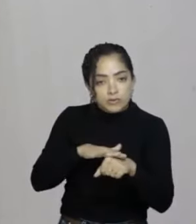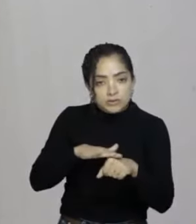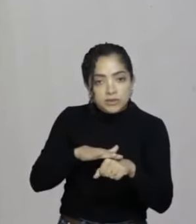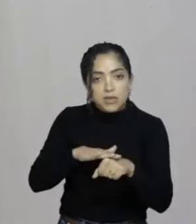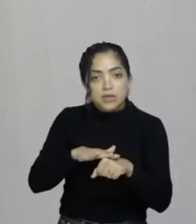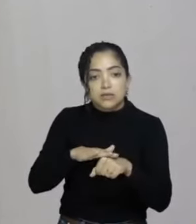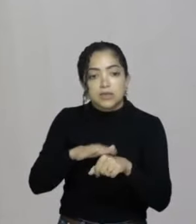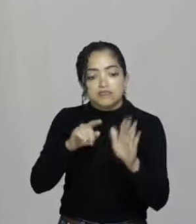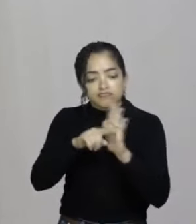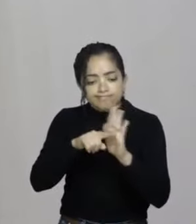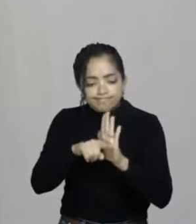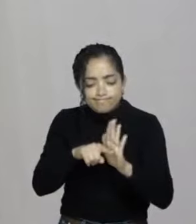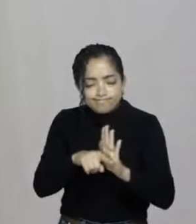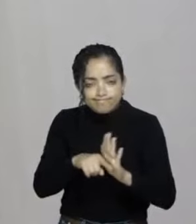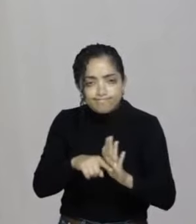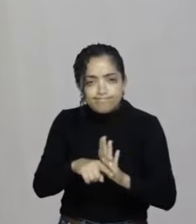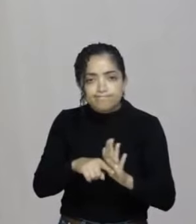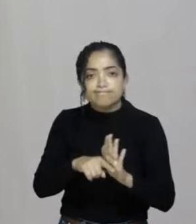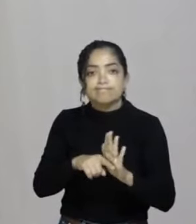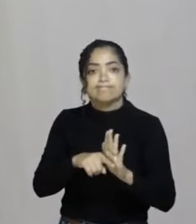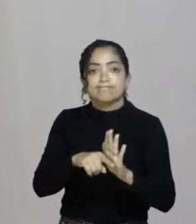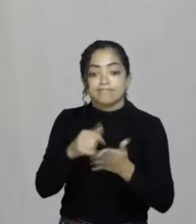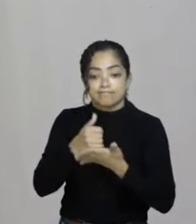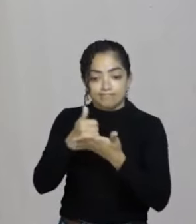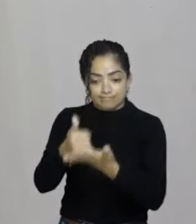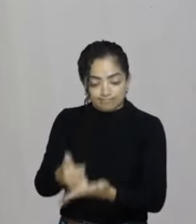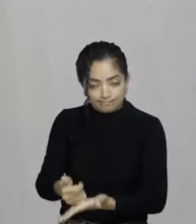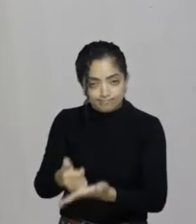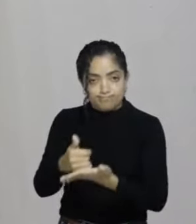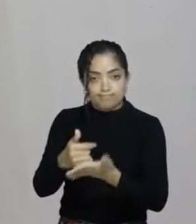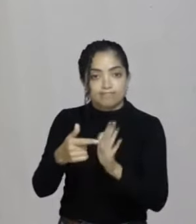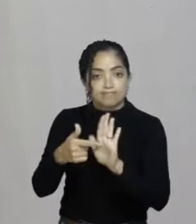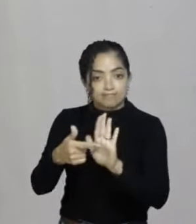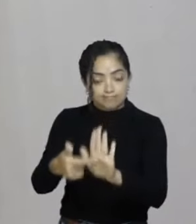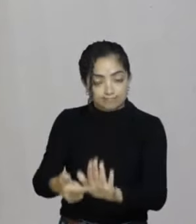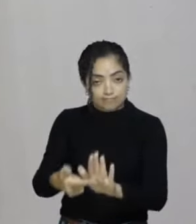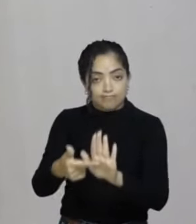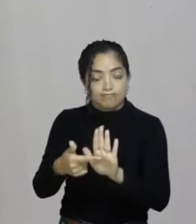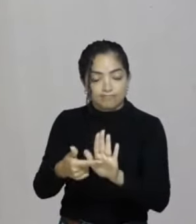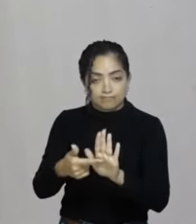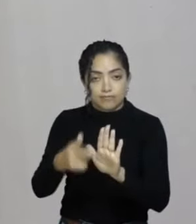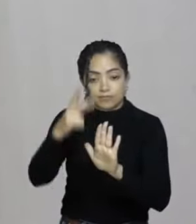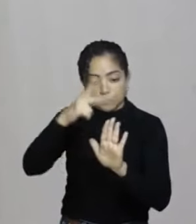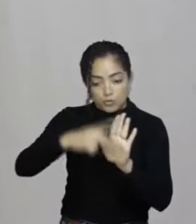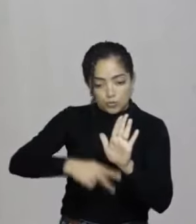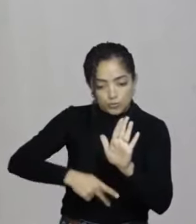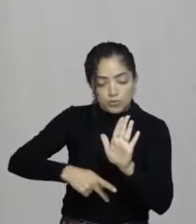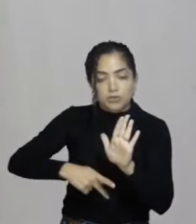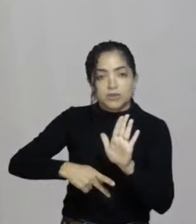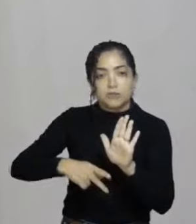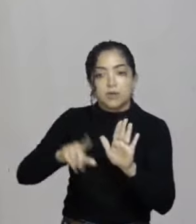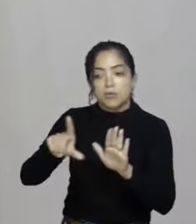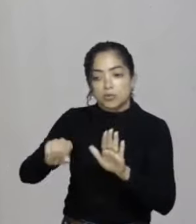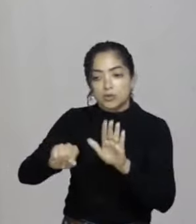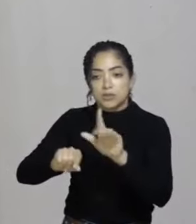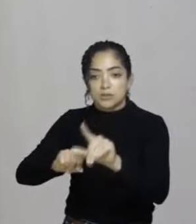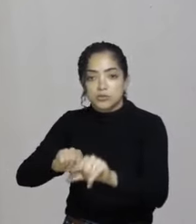levantamentos e se colocar à disposição dia 5 apresentado o programa já poder escolher